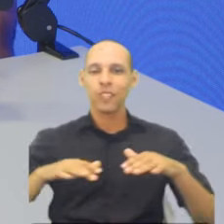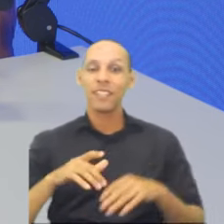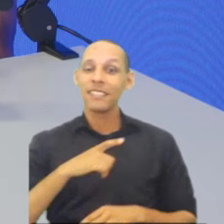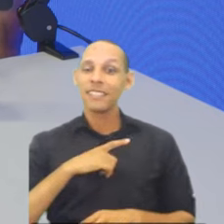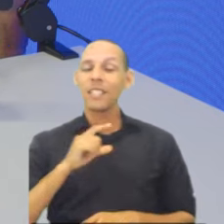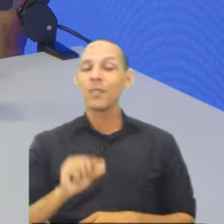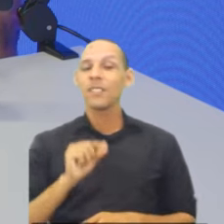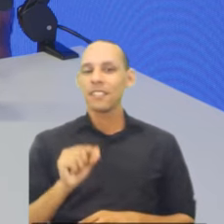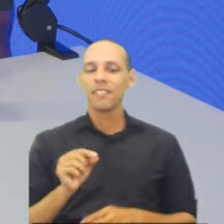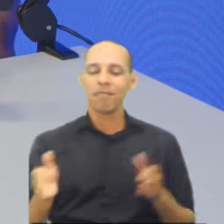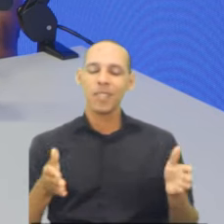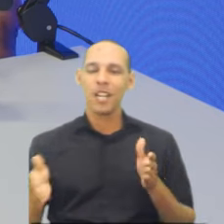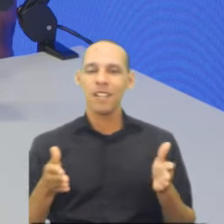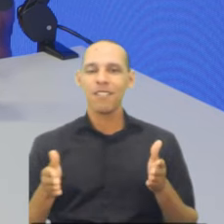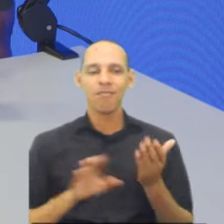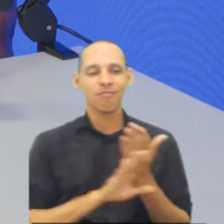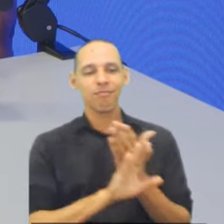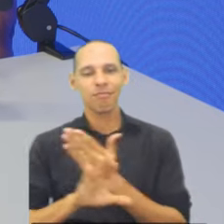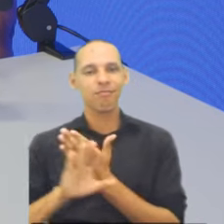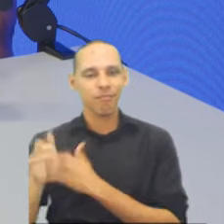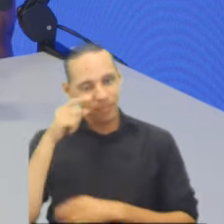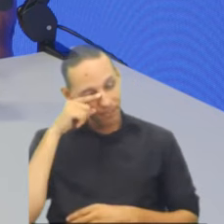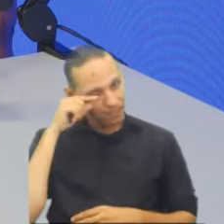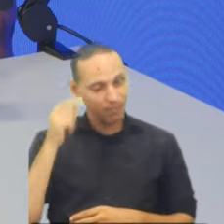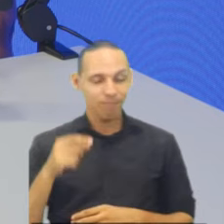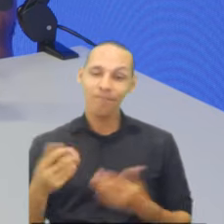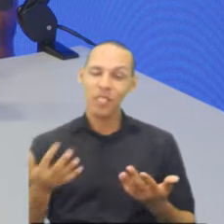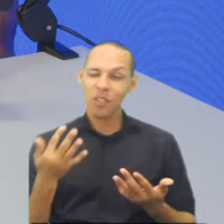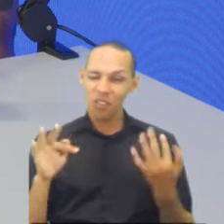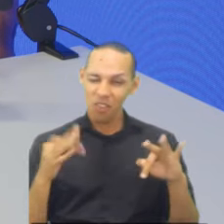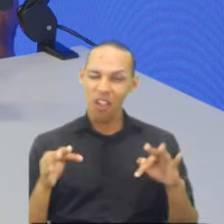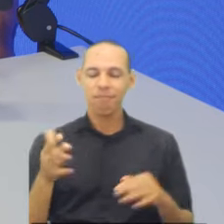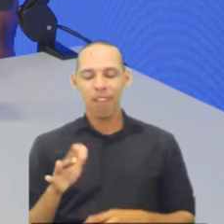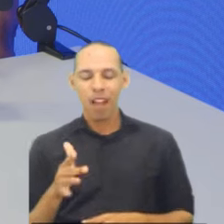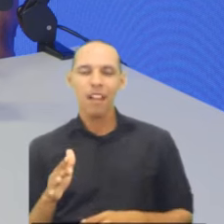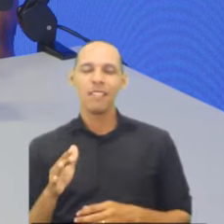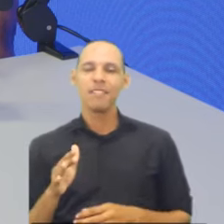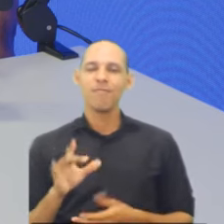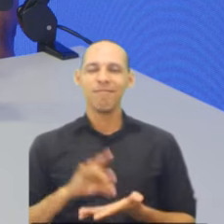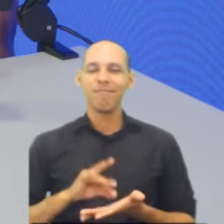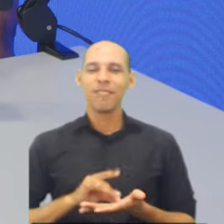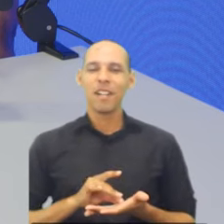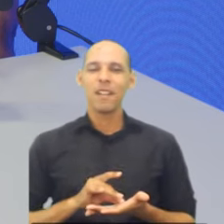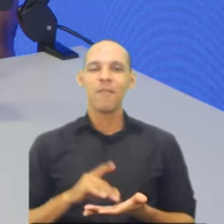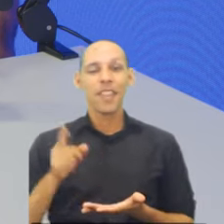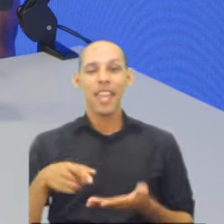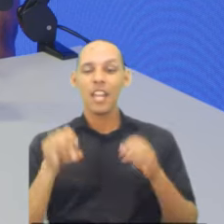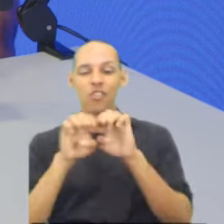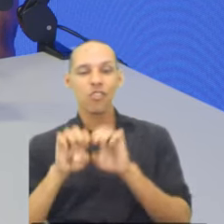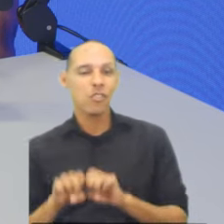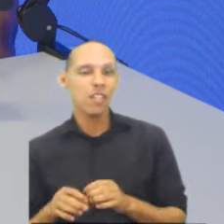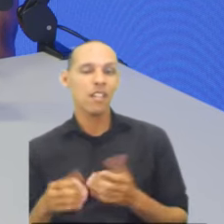tem as suas seus momentos de exclusões assim eu falo que dói mais ou menos é verdade um é